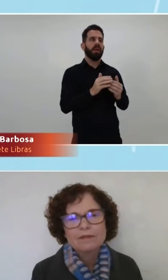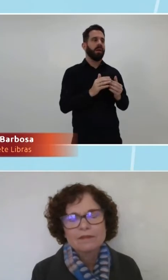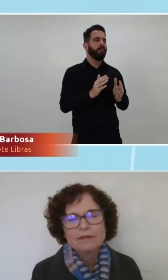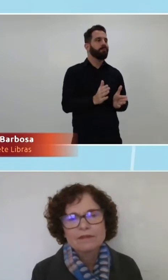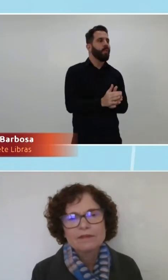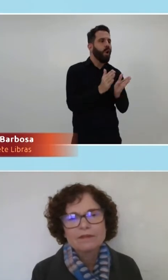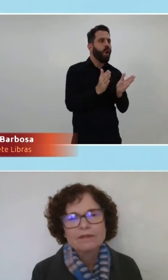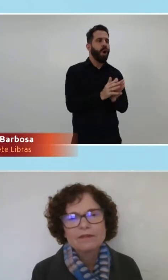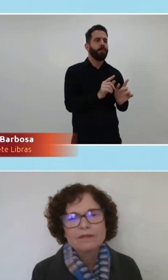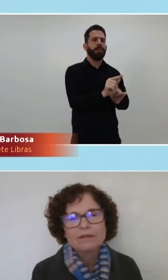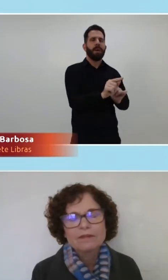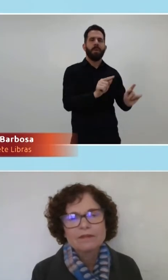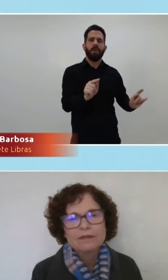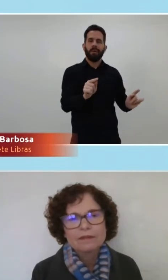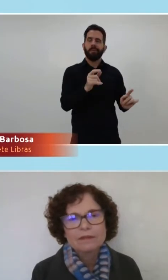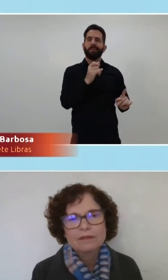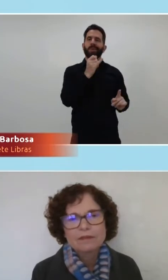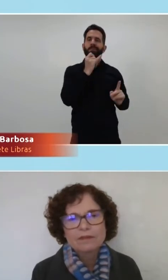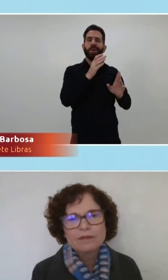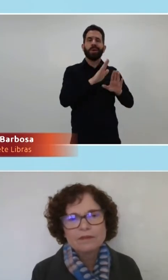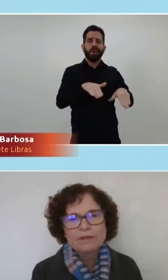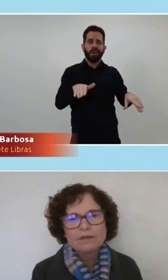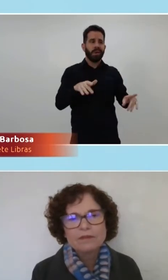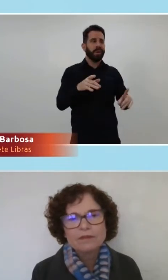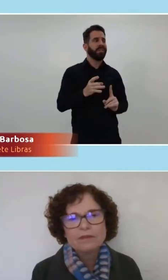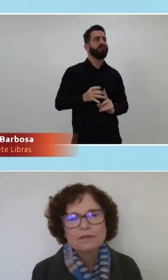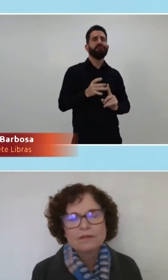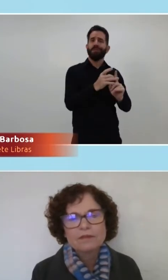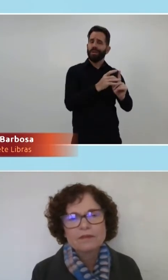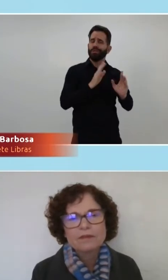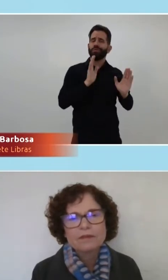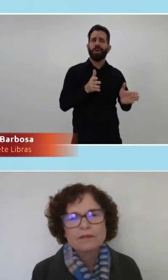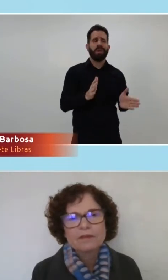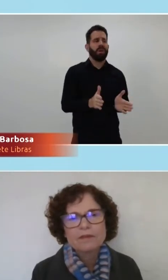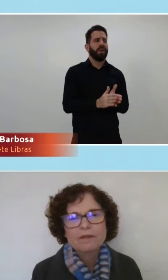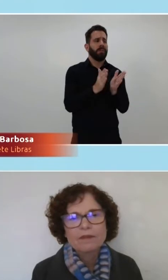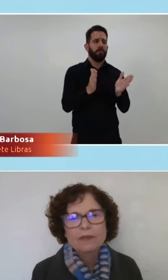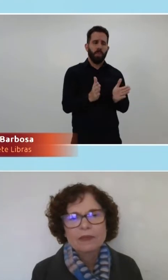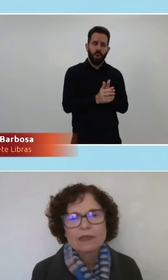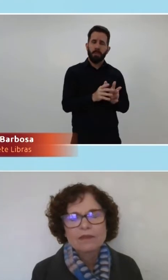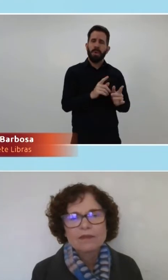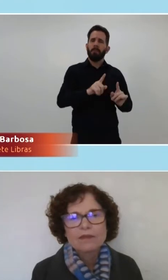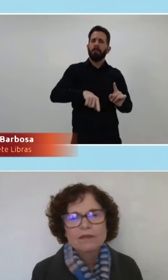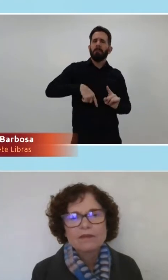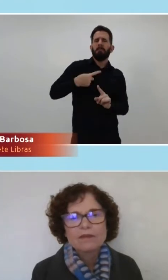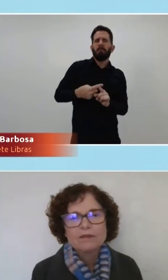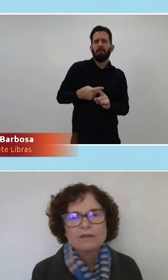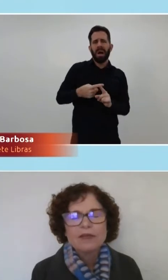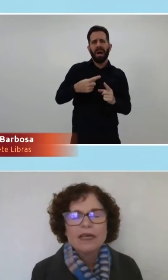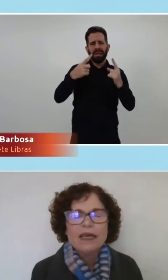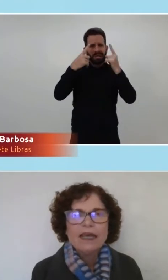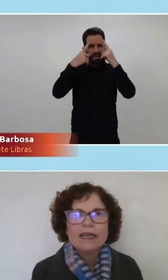em vulnerabilidade econômica também são vítimas de violência e muitas vezes isso não é noticiado, né?